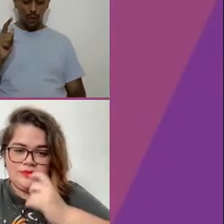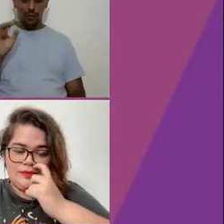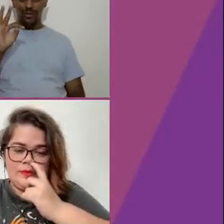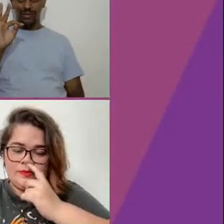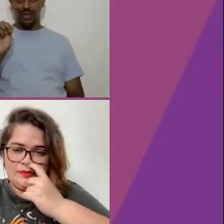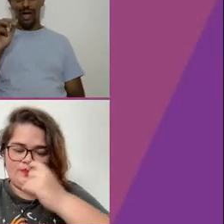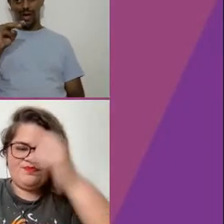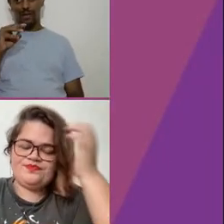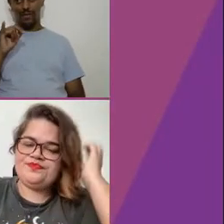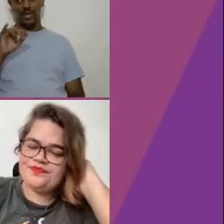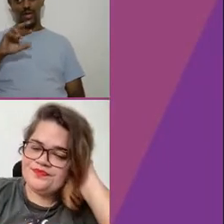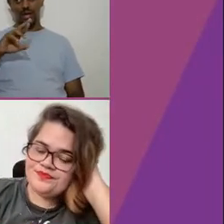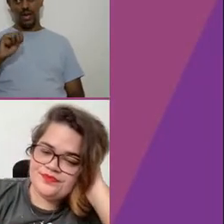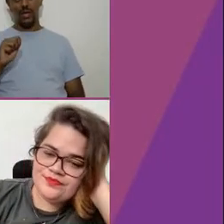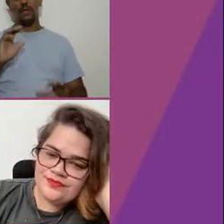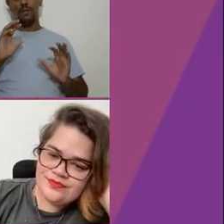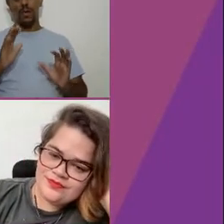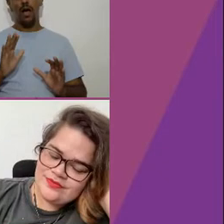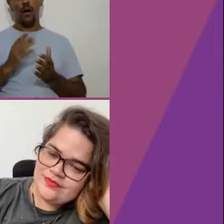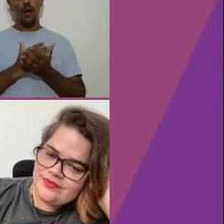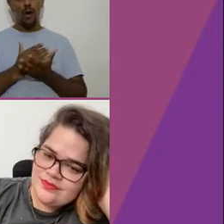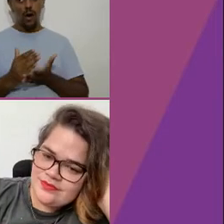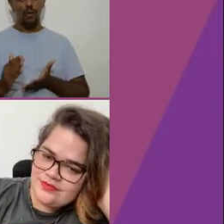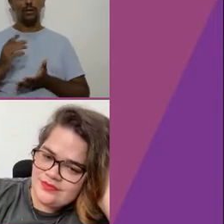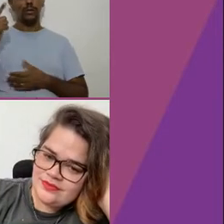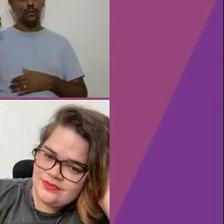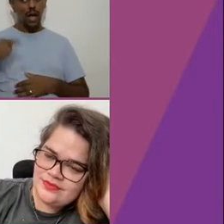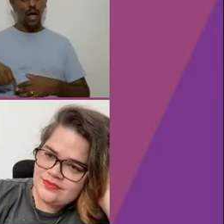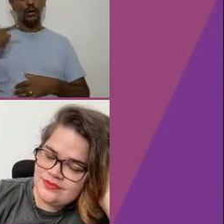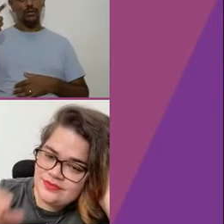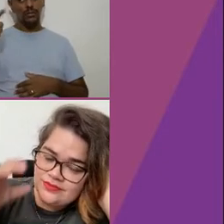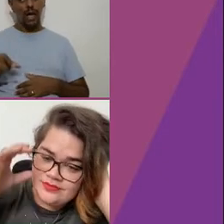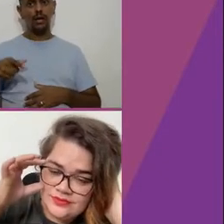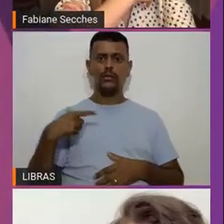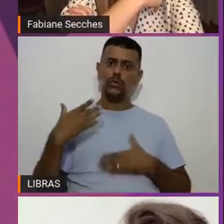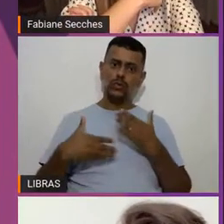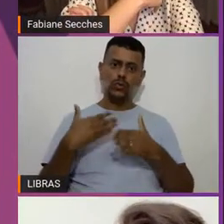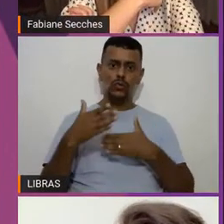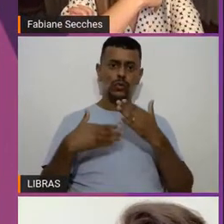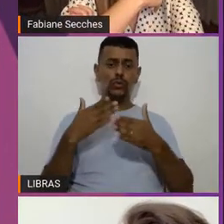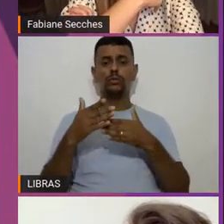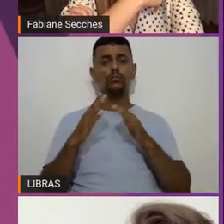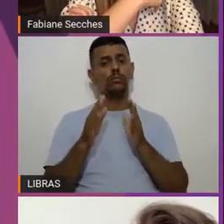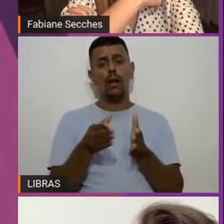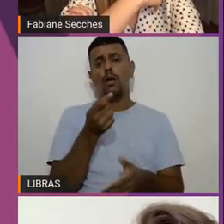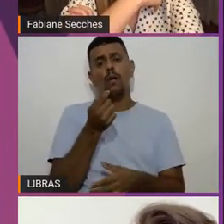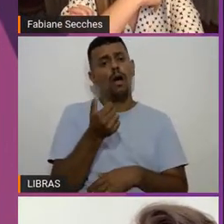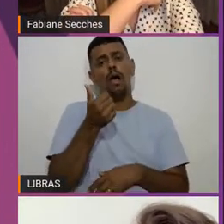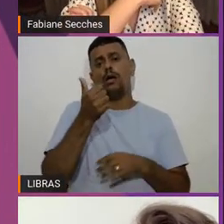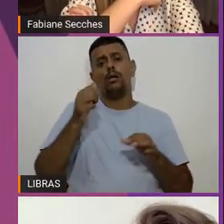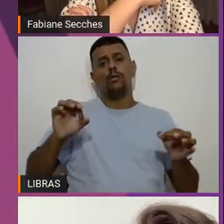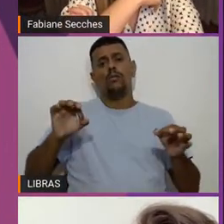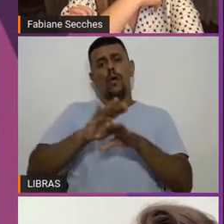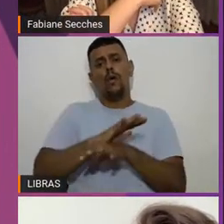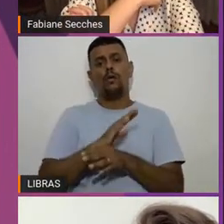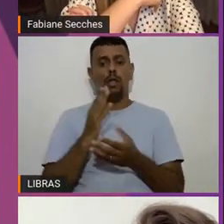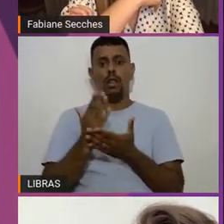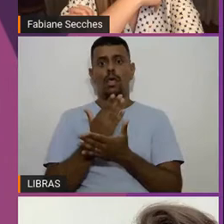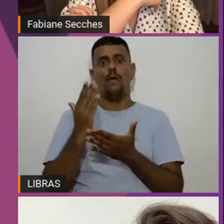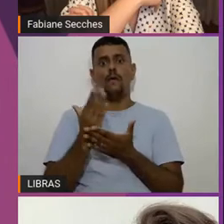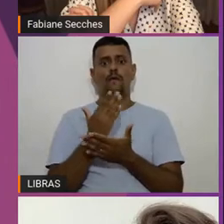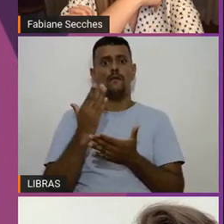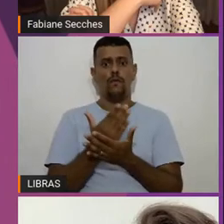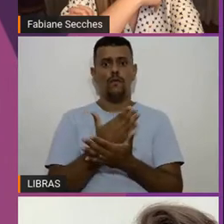tornando assim muito grande e eu faço tomando conta do livro porque aí ela passou a fazer parte